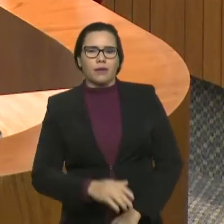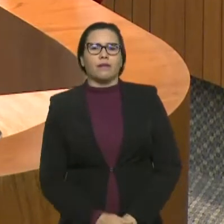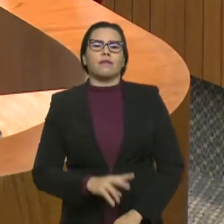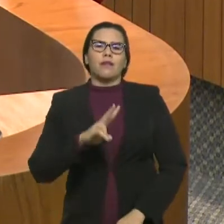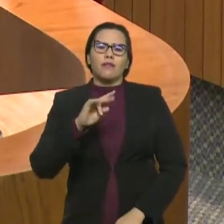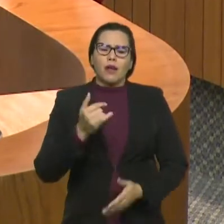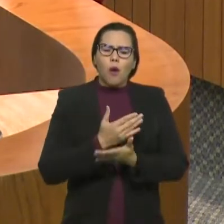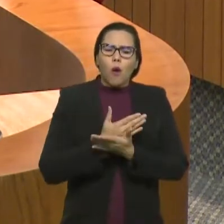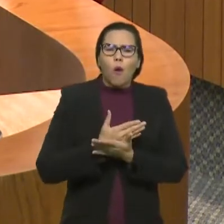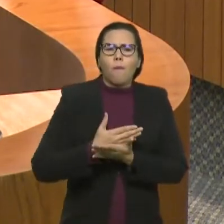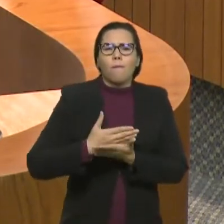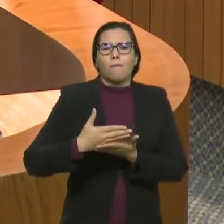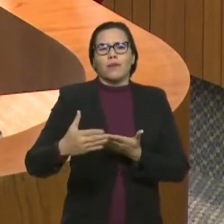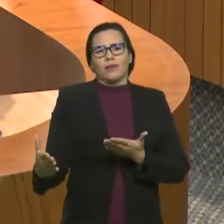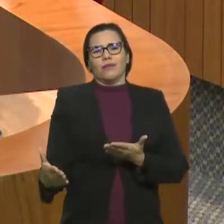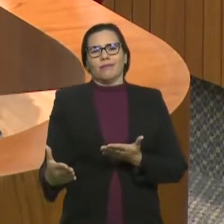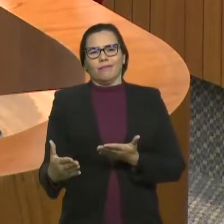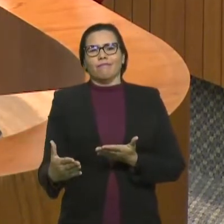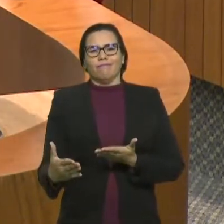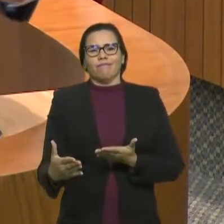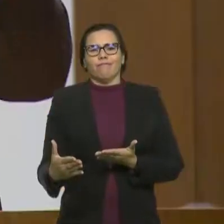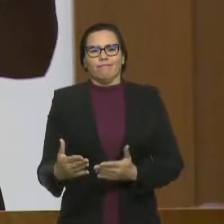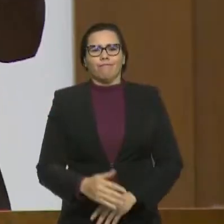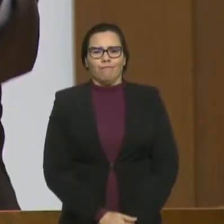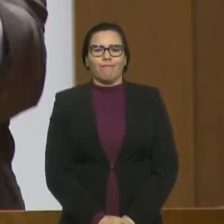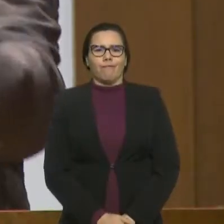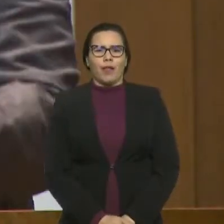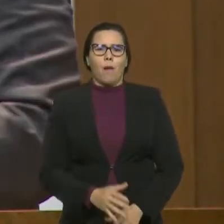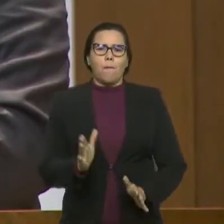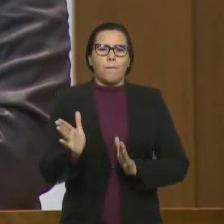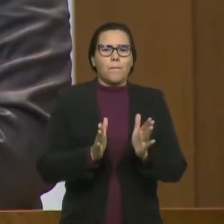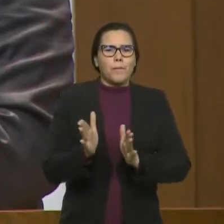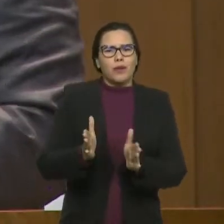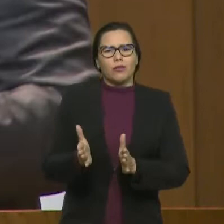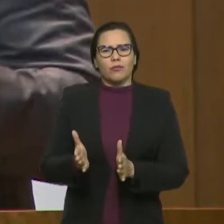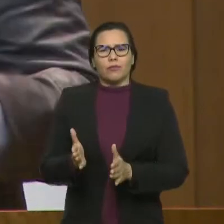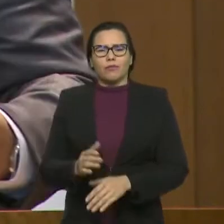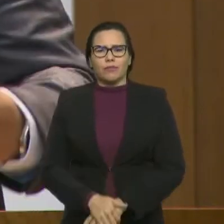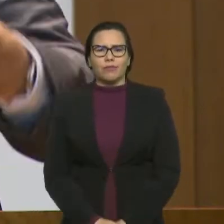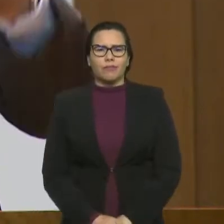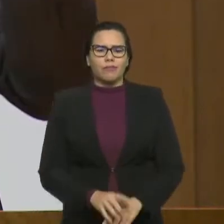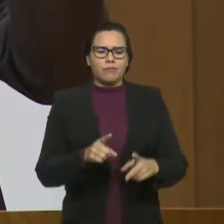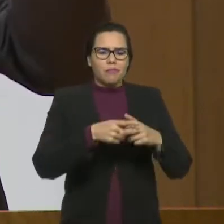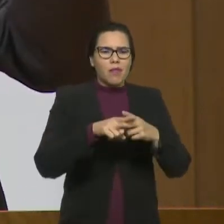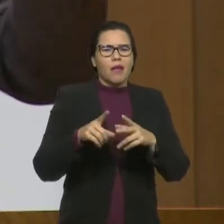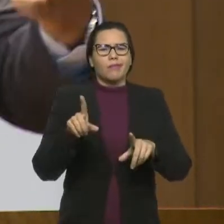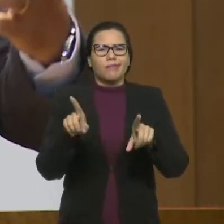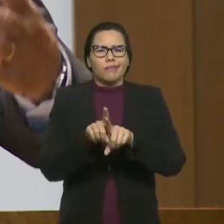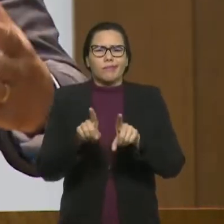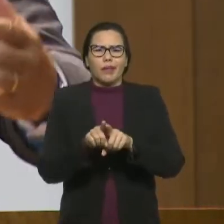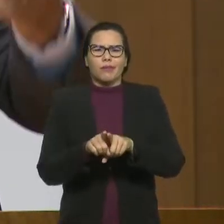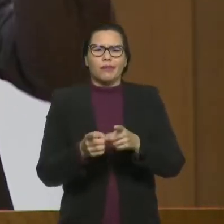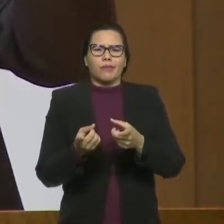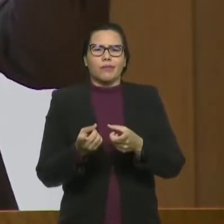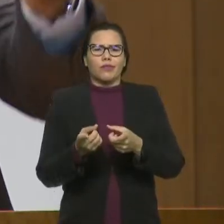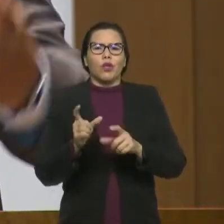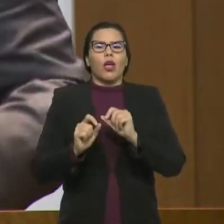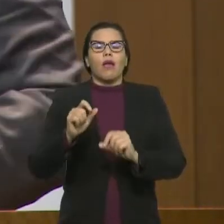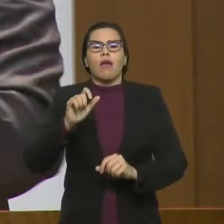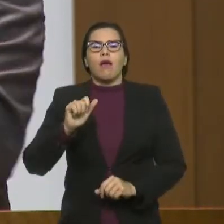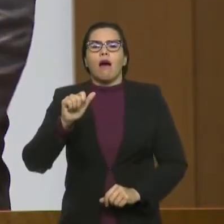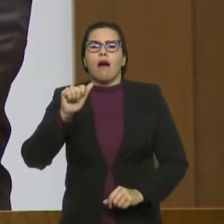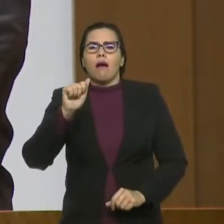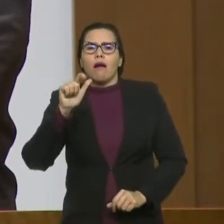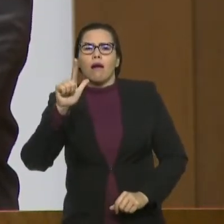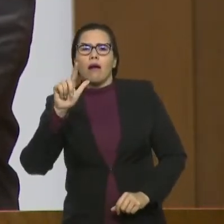certeza que isso nos fortalece muito na política que sempre ela fez, na questão da preocupação